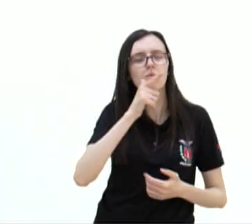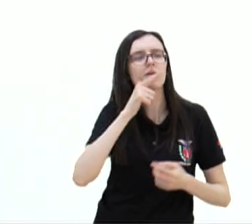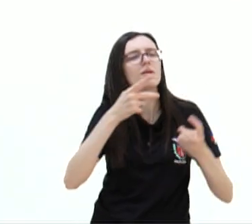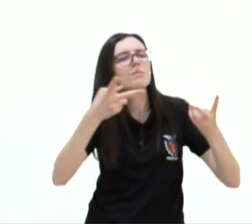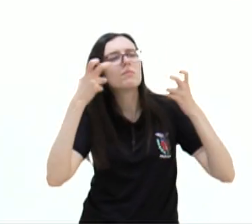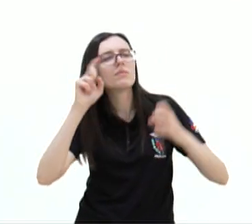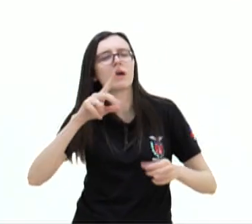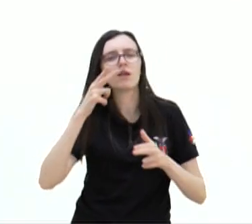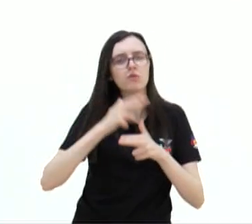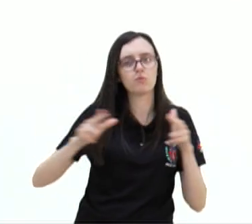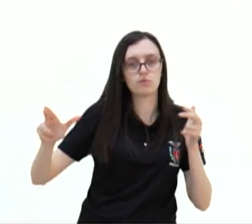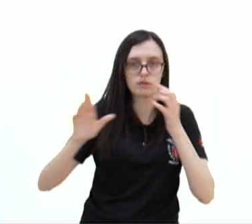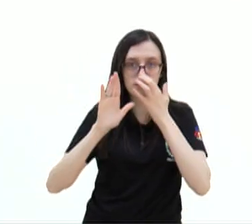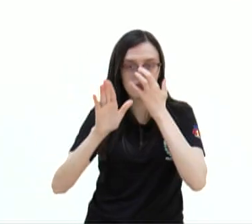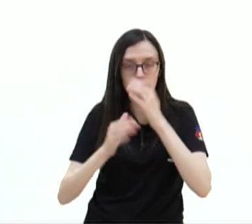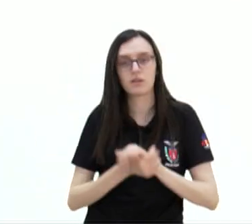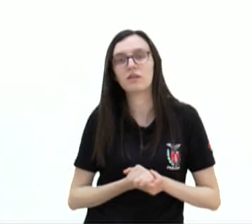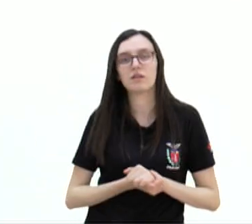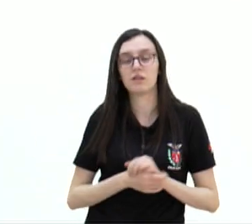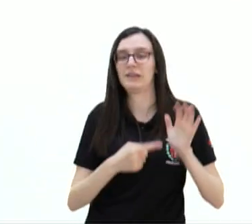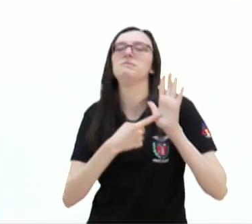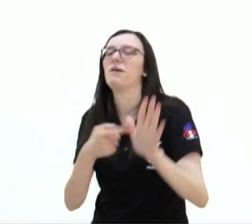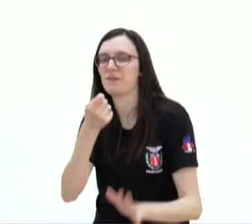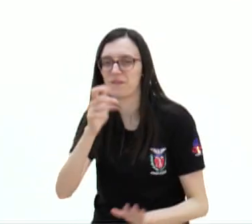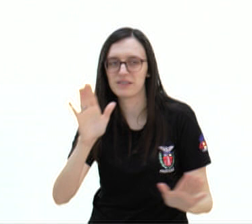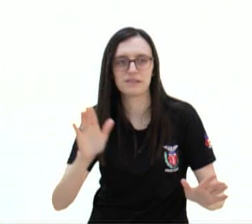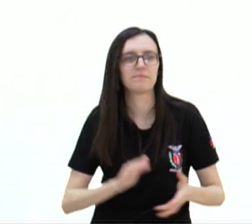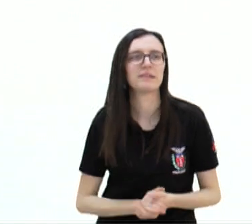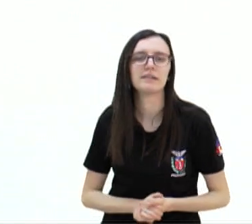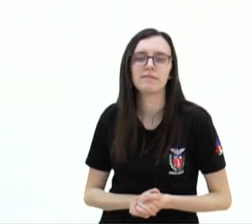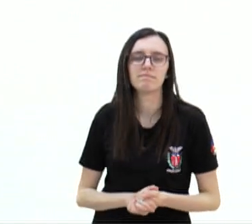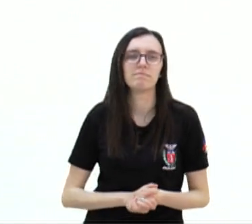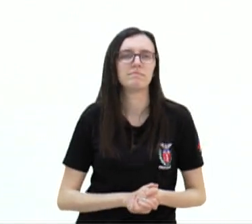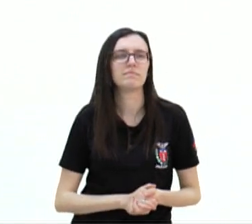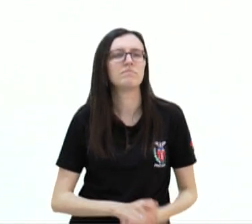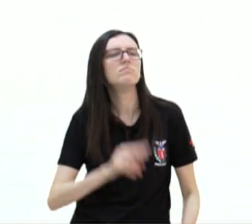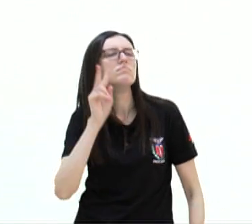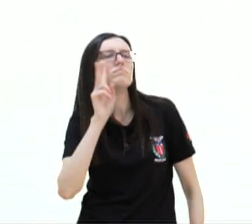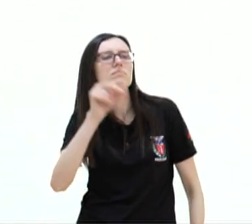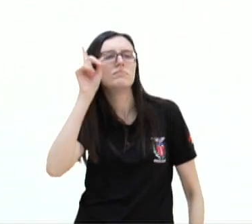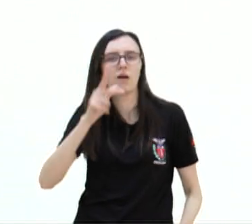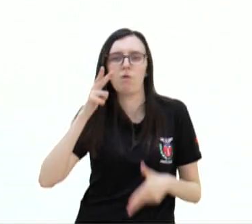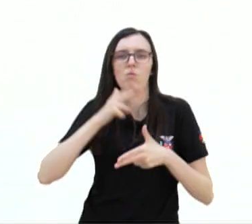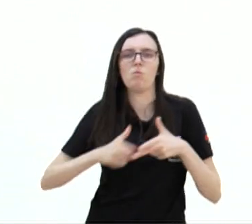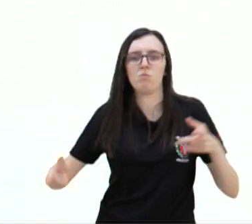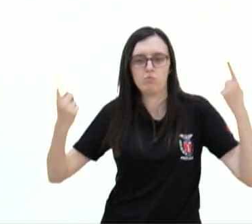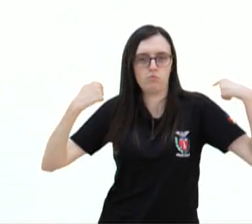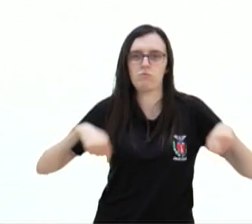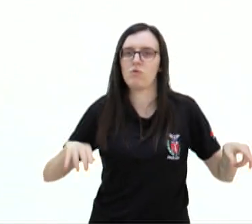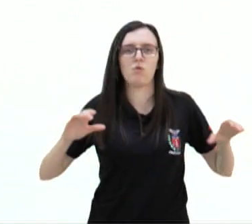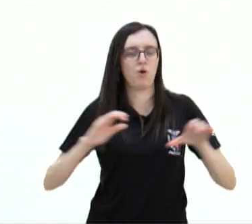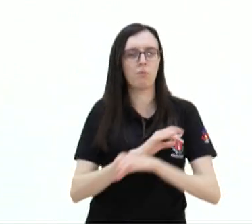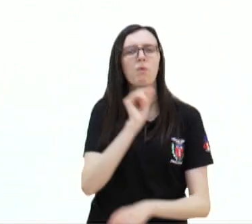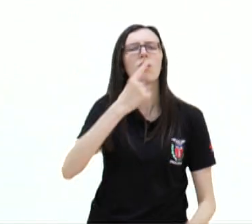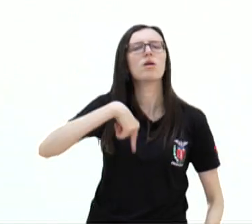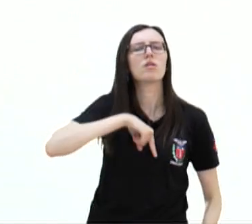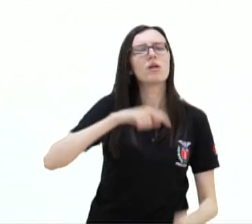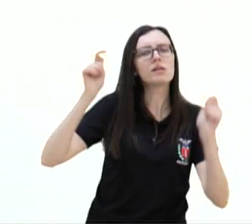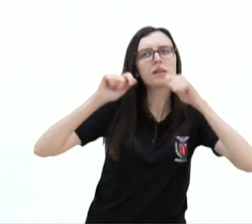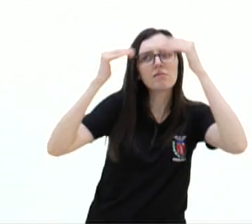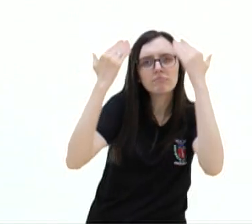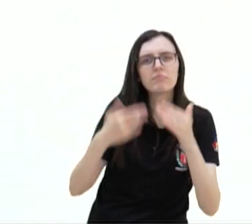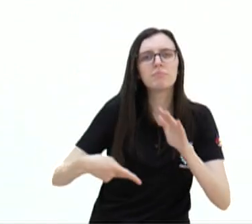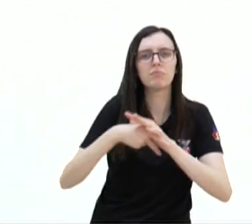tem a nudez. Olha, já dei um pequeno spoilerzinho ali, mas vamos lá. Então, aqui você tem a nudez plena. O que a gente pode analisar